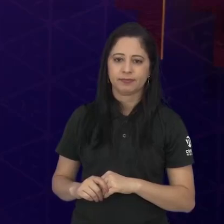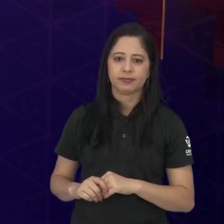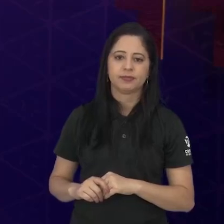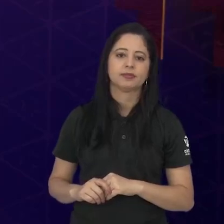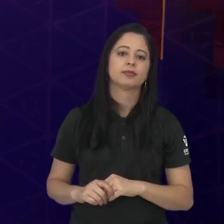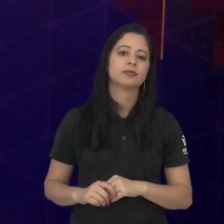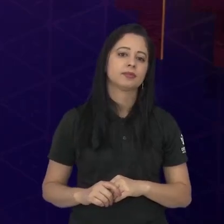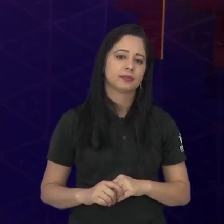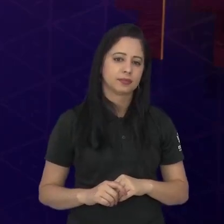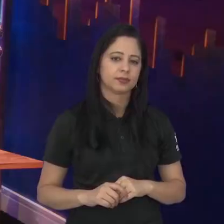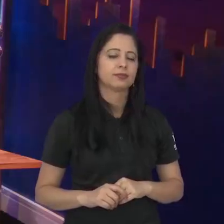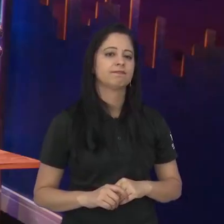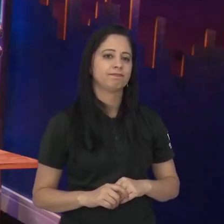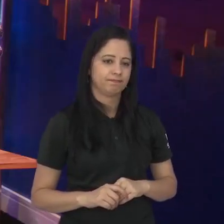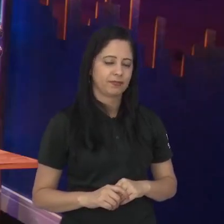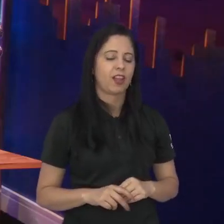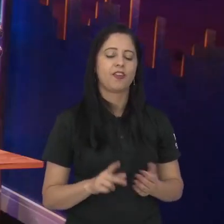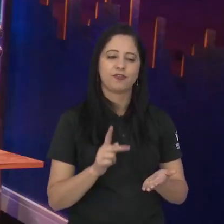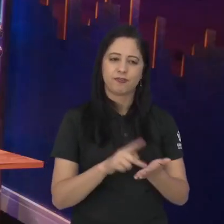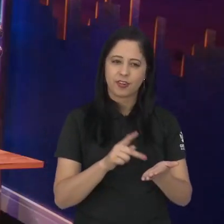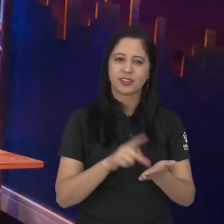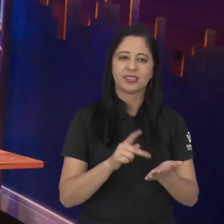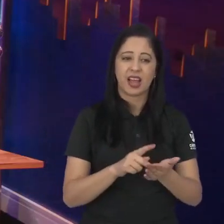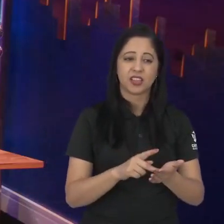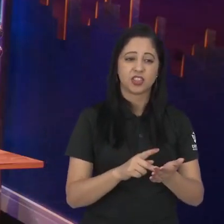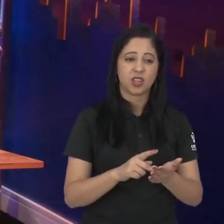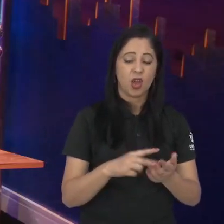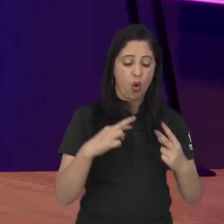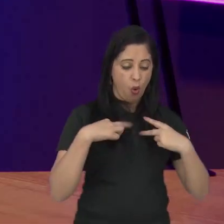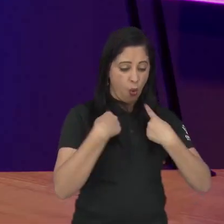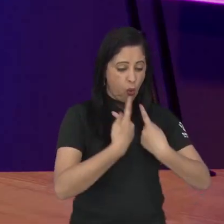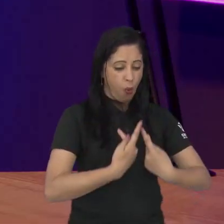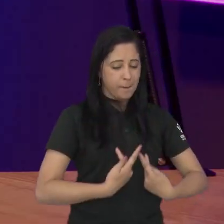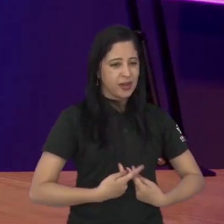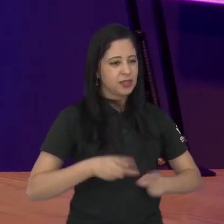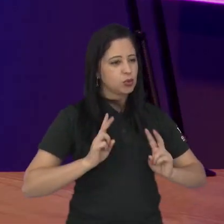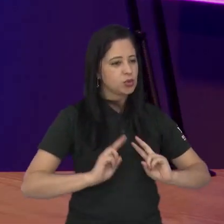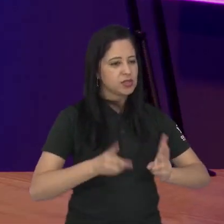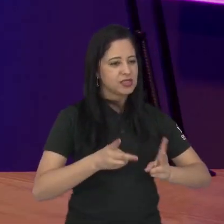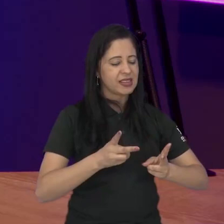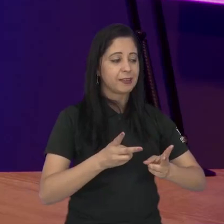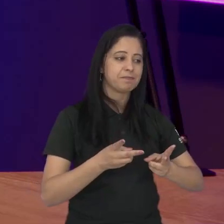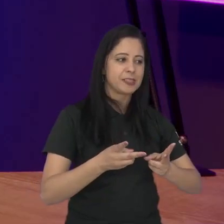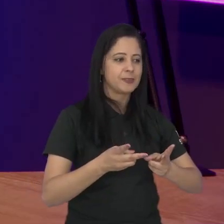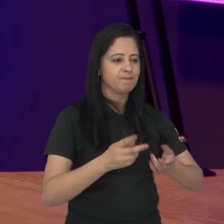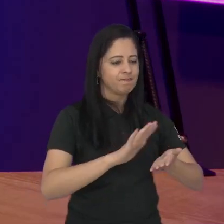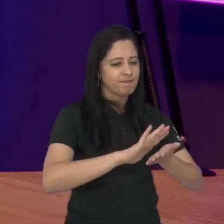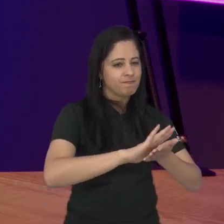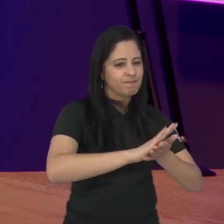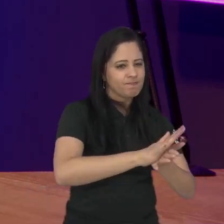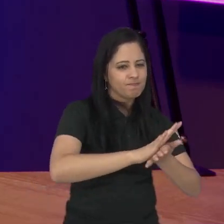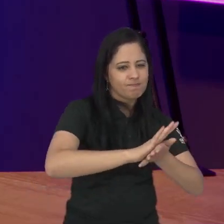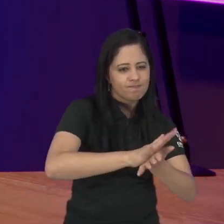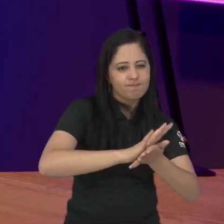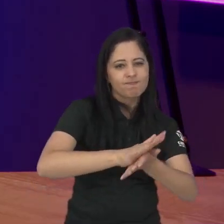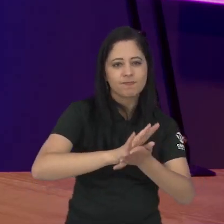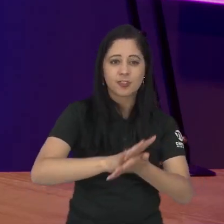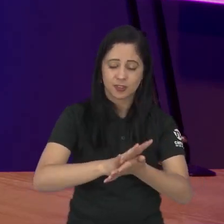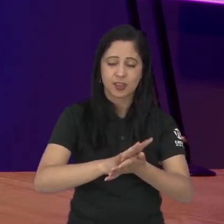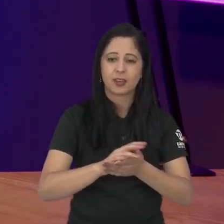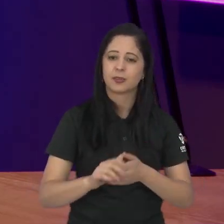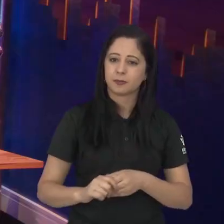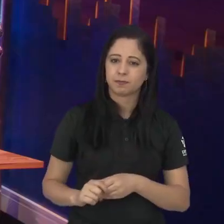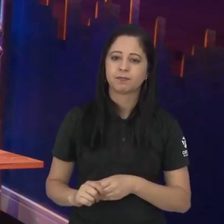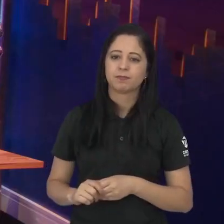aparecendo aí. Uhum. Como a nossa existência, né, é agressiva a outras existências, né? Isso traz muito forte. E o ser